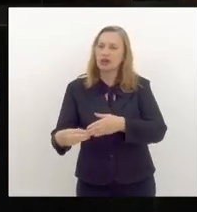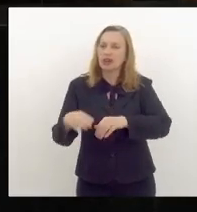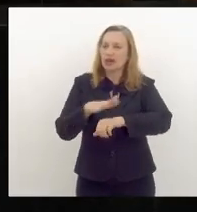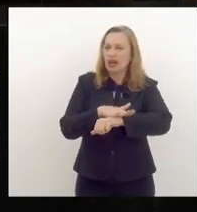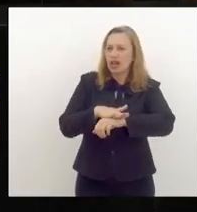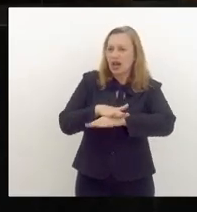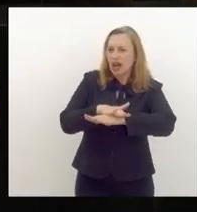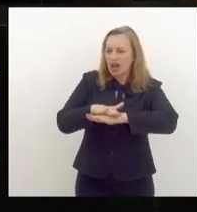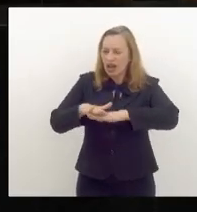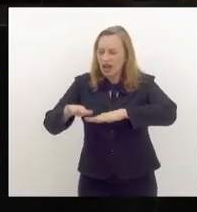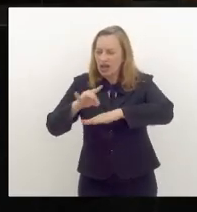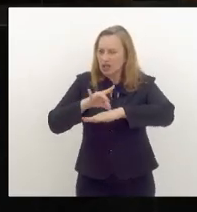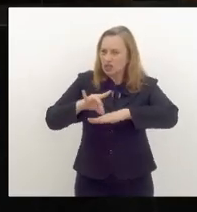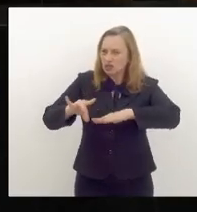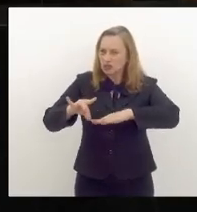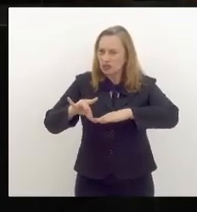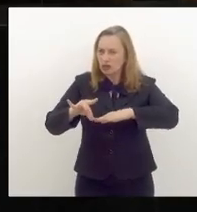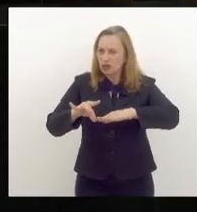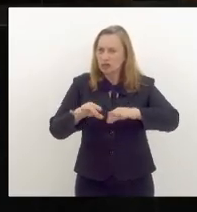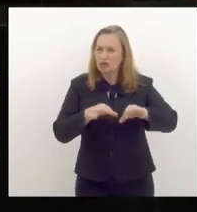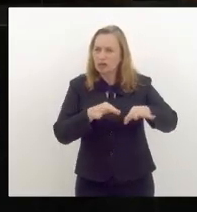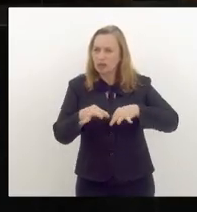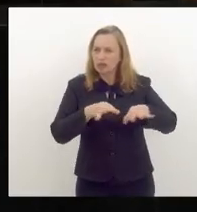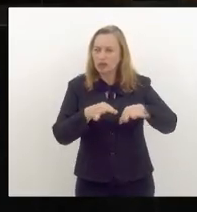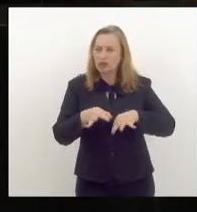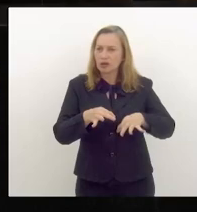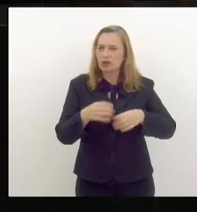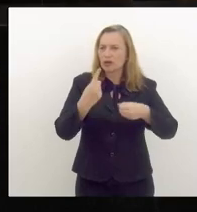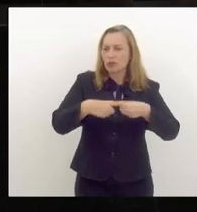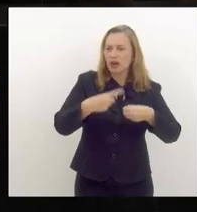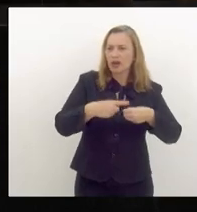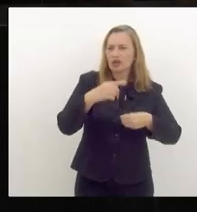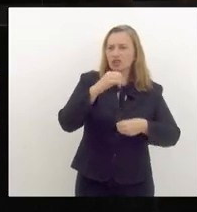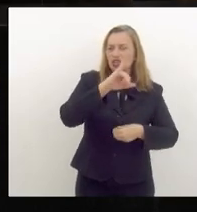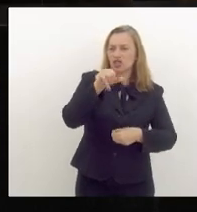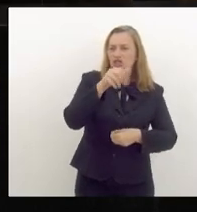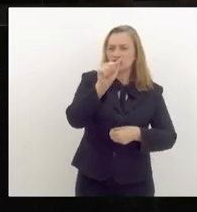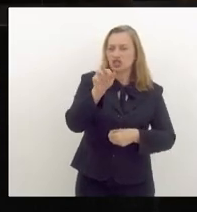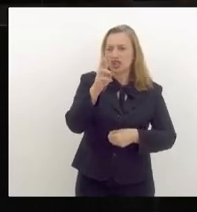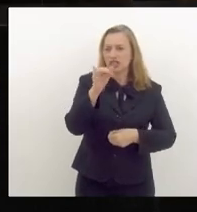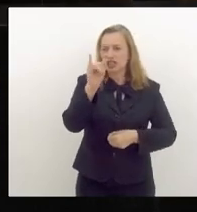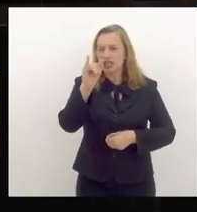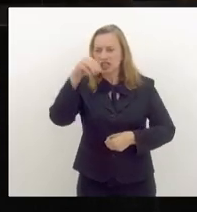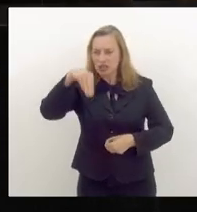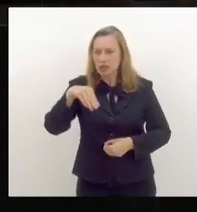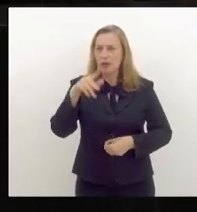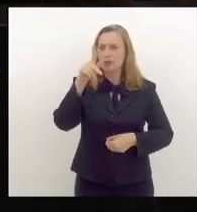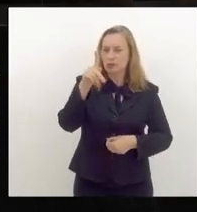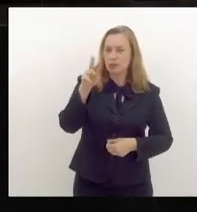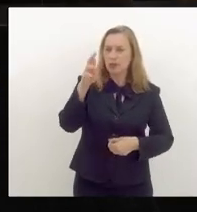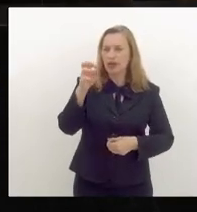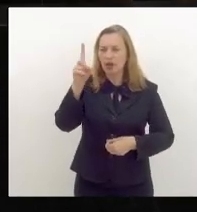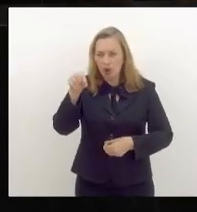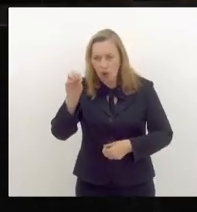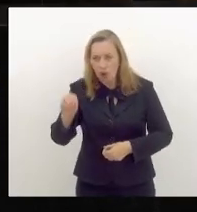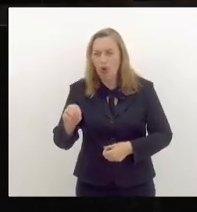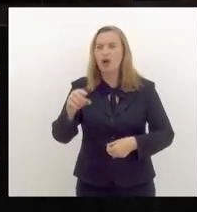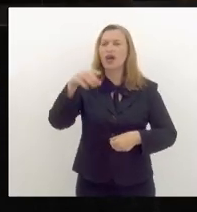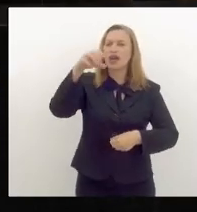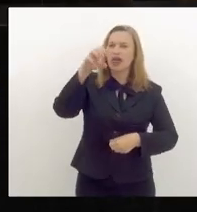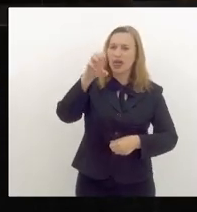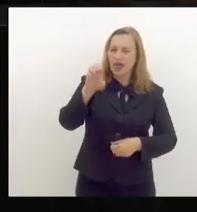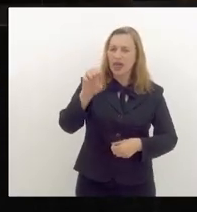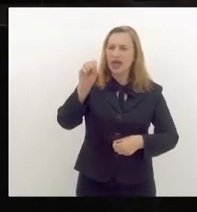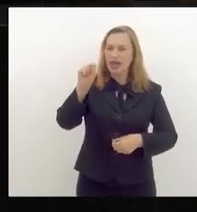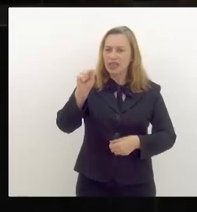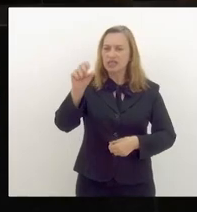a gente recapear o bairro do Jardim Peró o bairro de Jardim Esperança o bairro de Tamoios